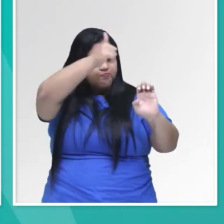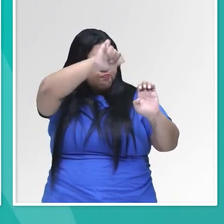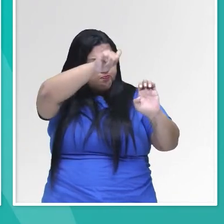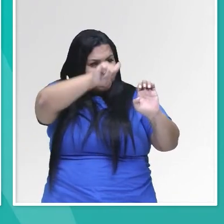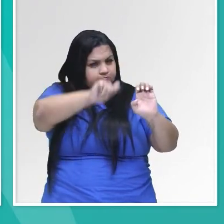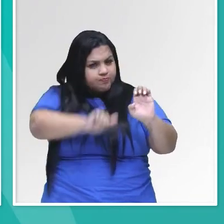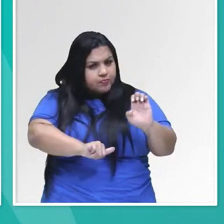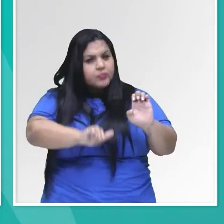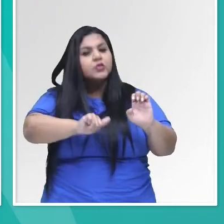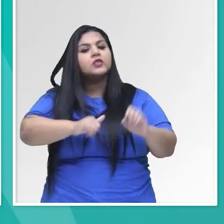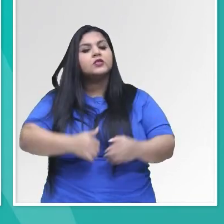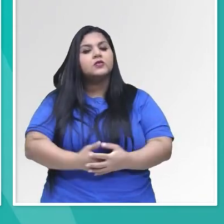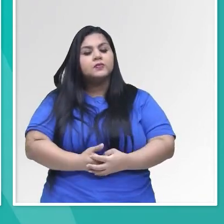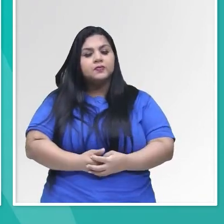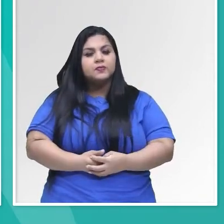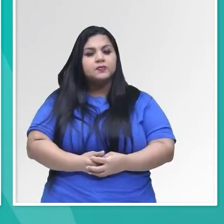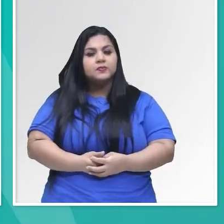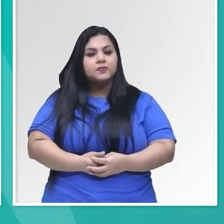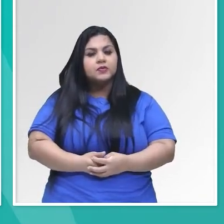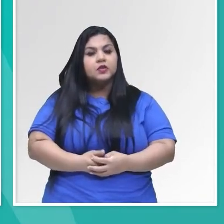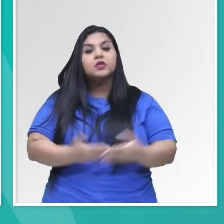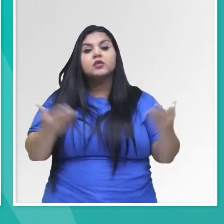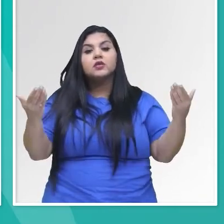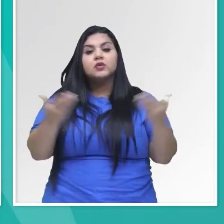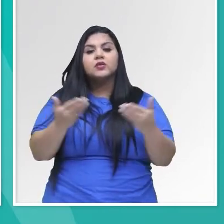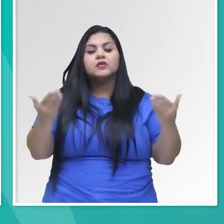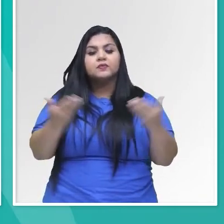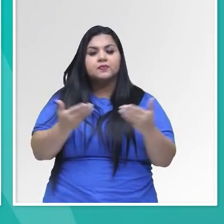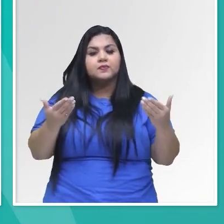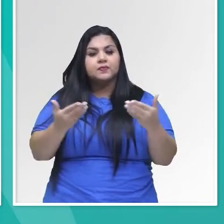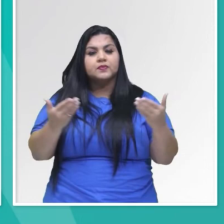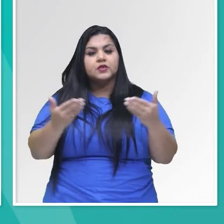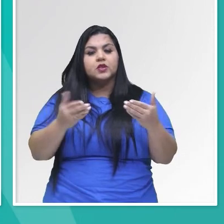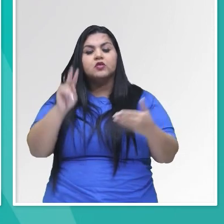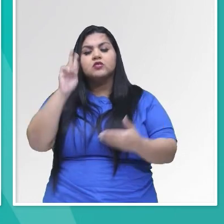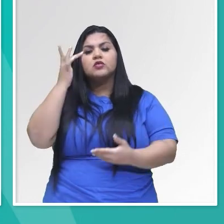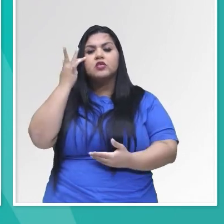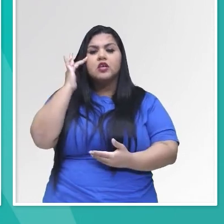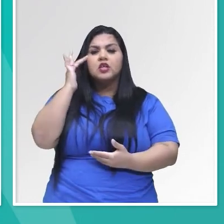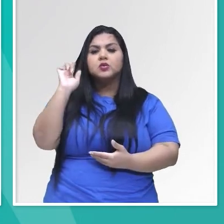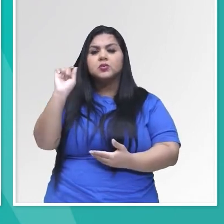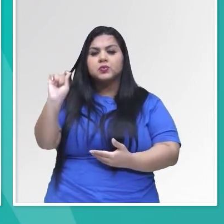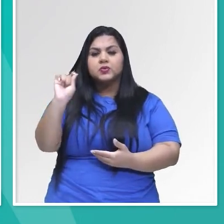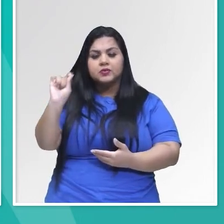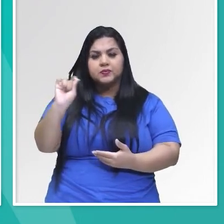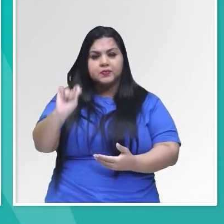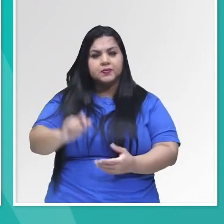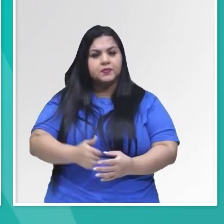Analisa, isso, analisa. E agora? O que você acha agora?